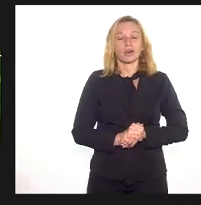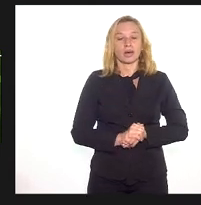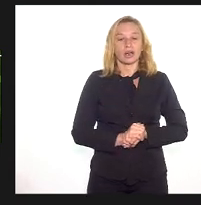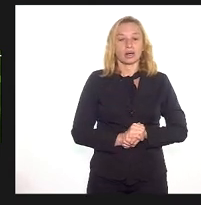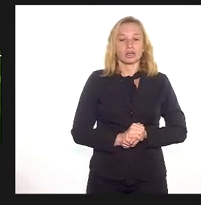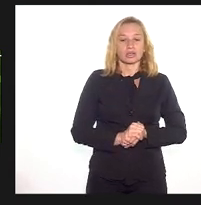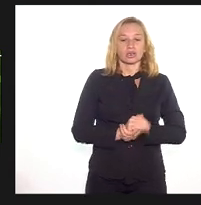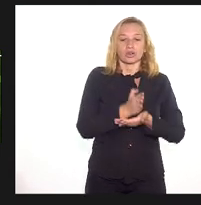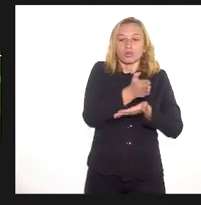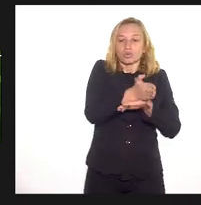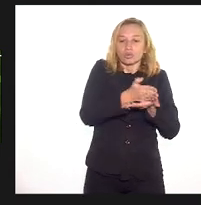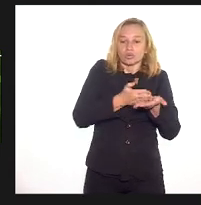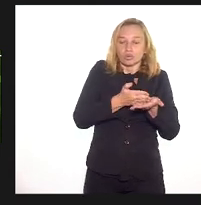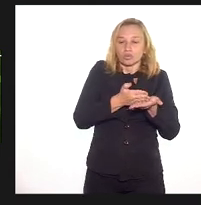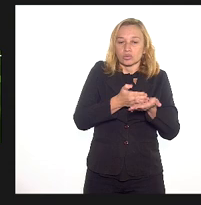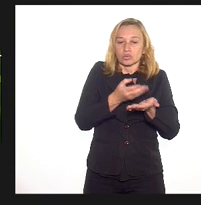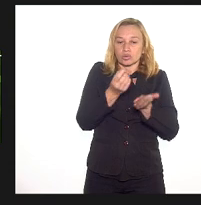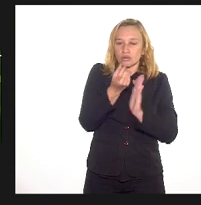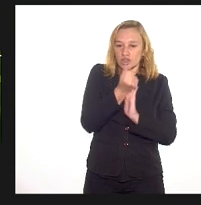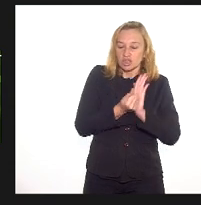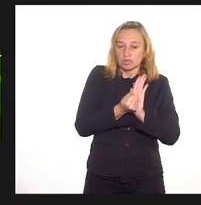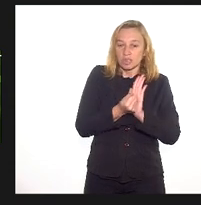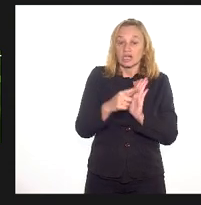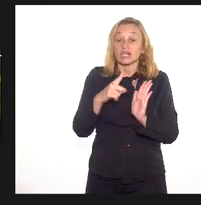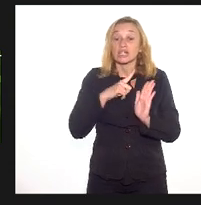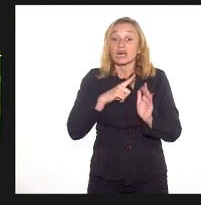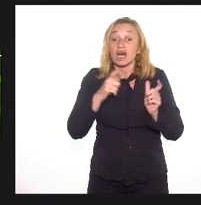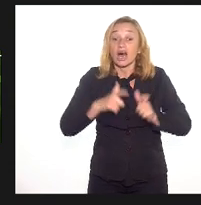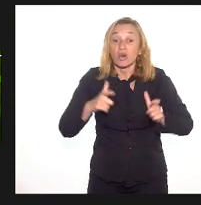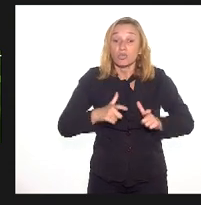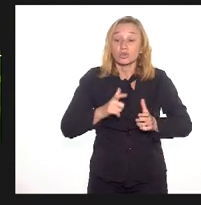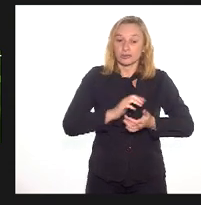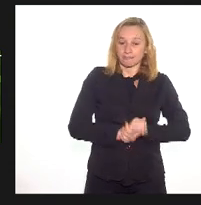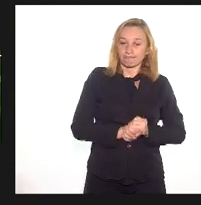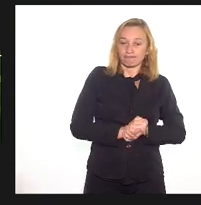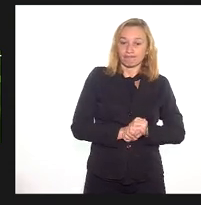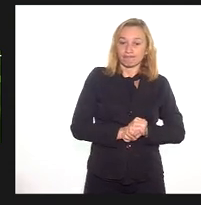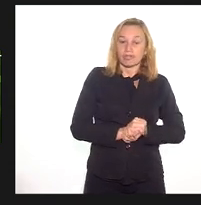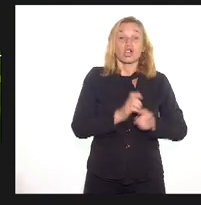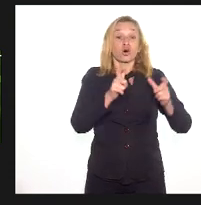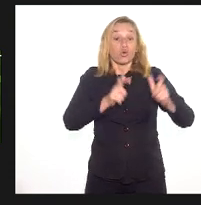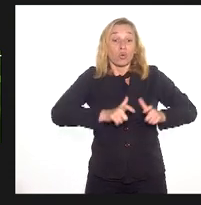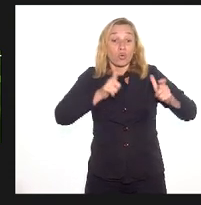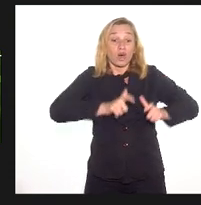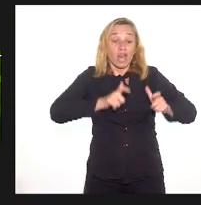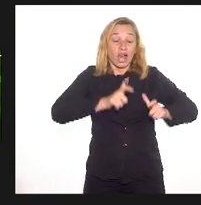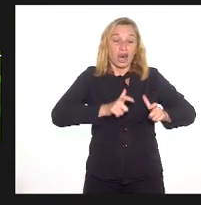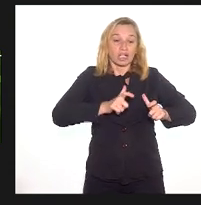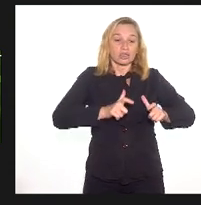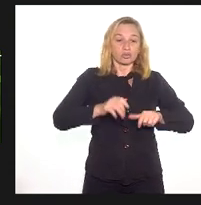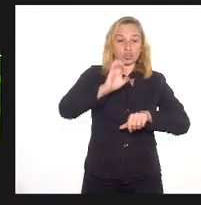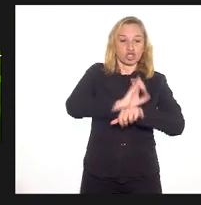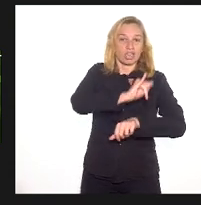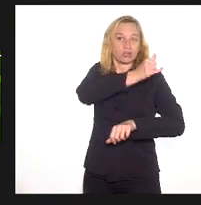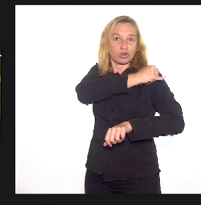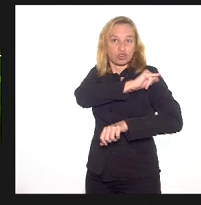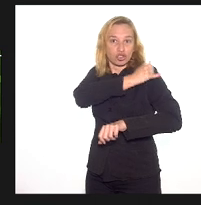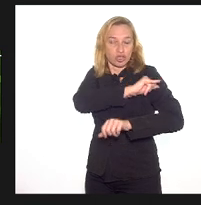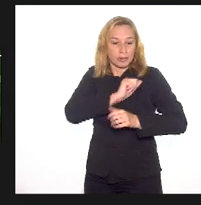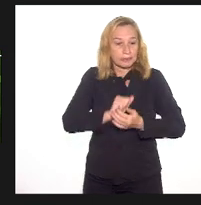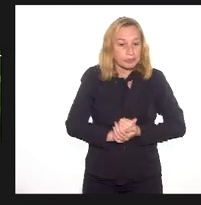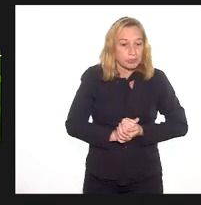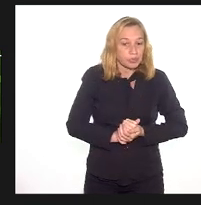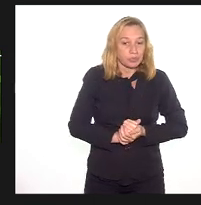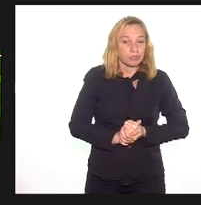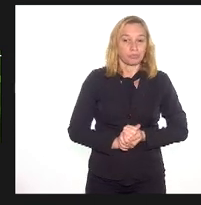maior parte desses investimentos está associada a campos localizados no estado do Rio de Janeiro.